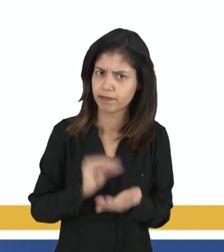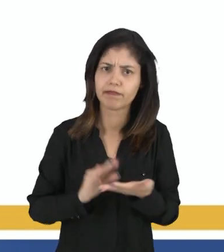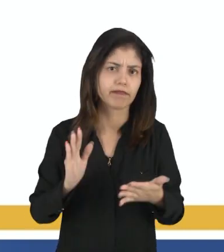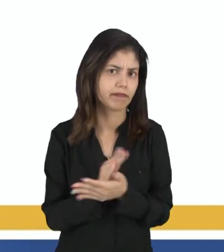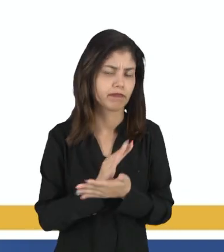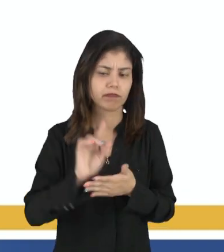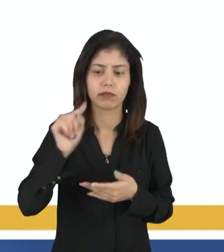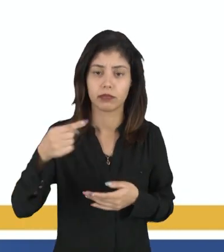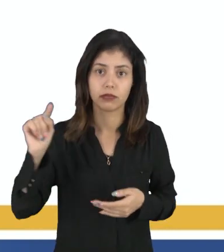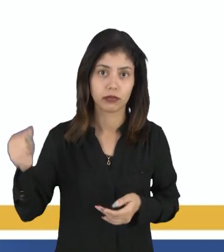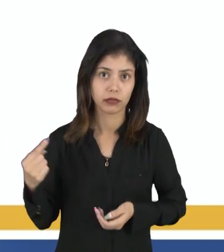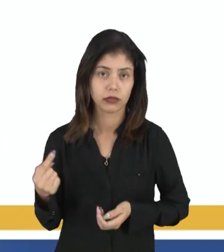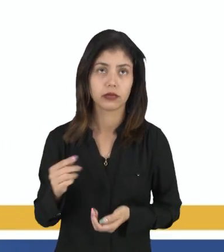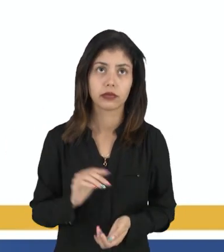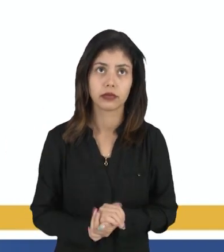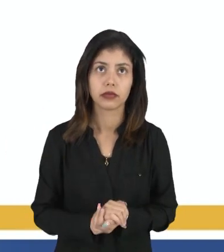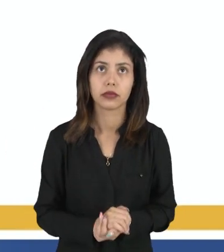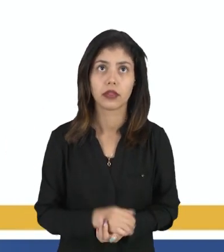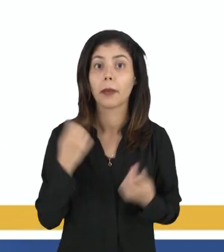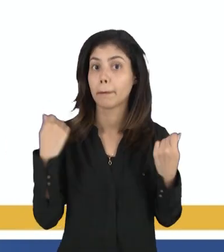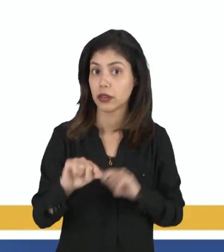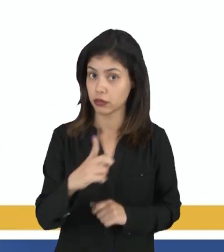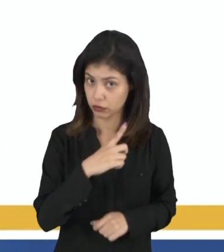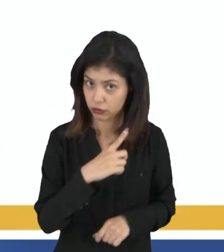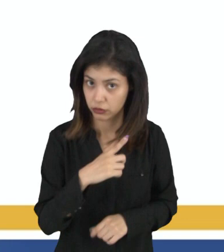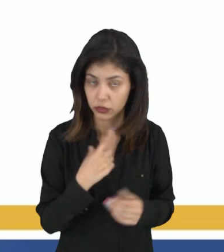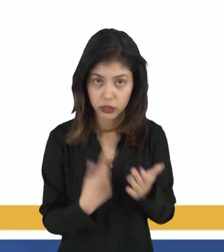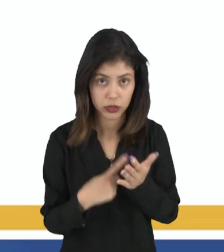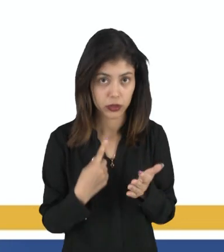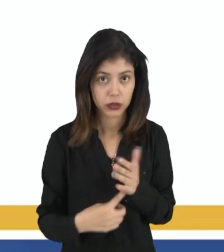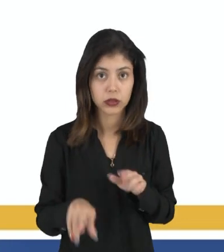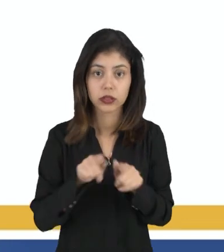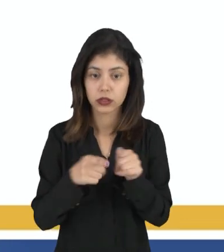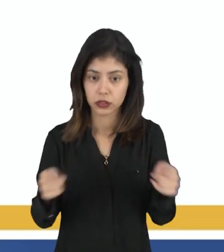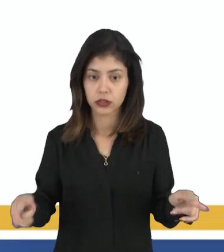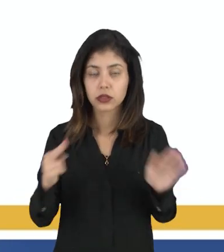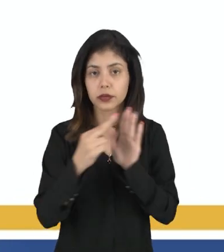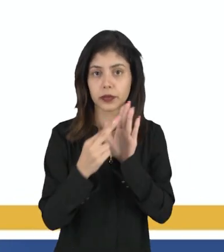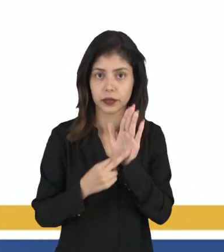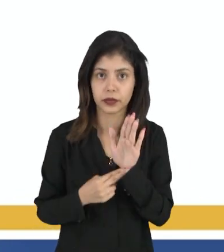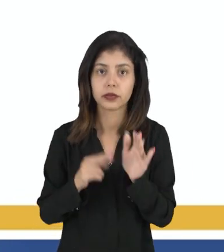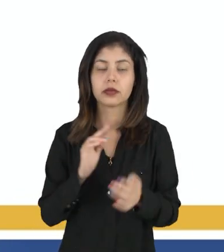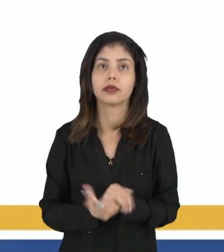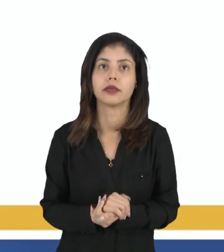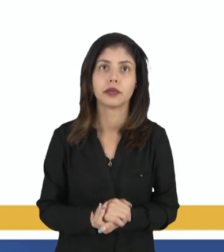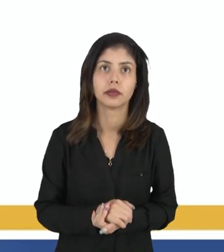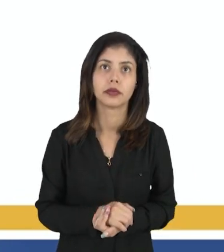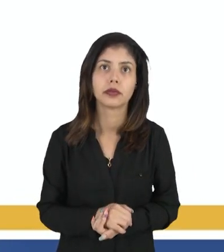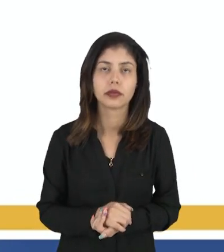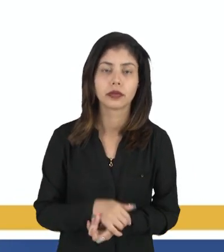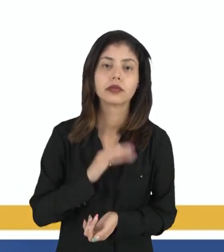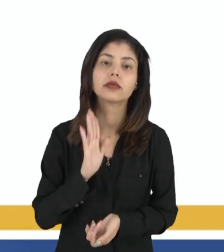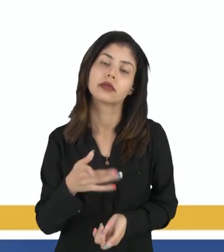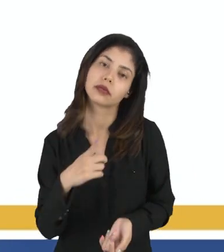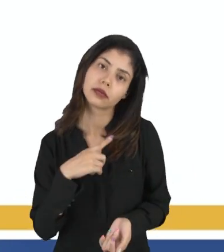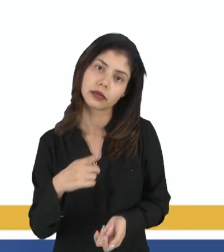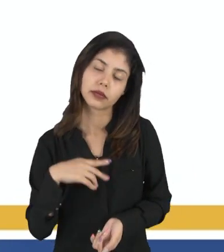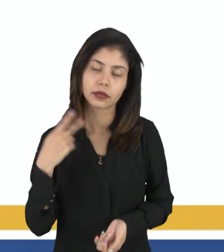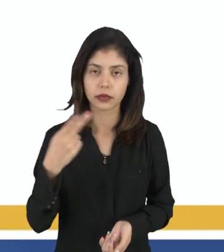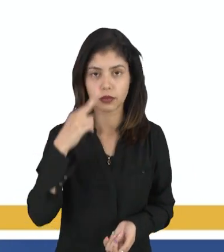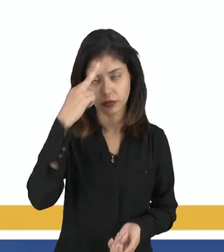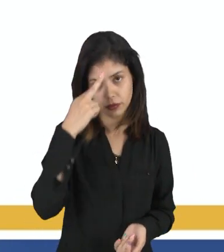faltaram algumas vírgulas obrigatórias de acordo com as regras gramaticais. Já que ele estava falando